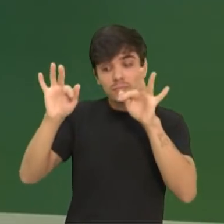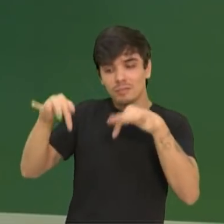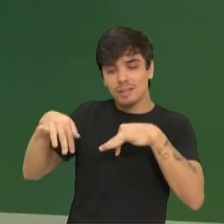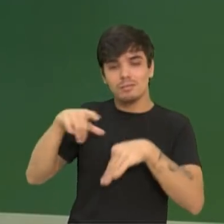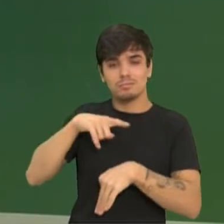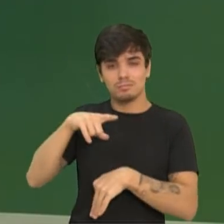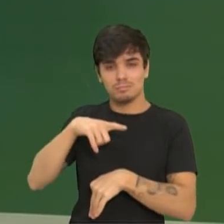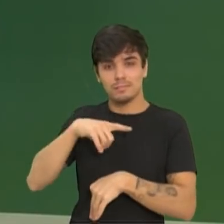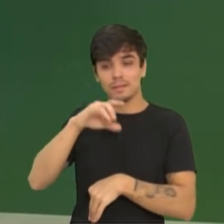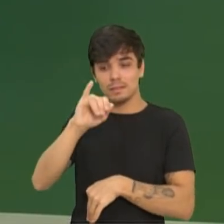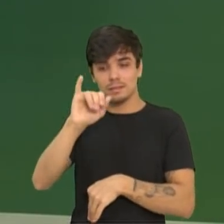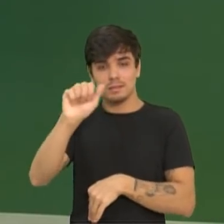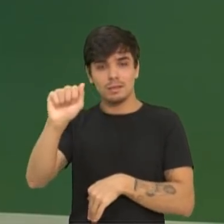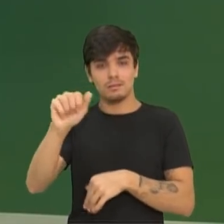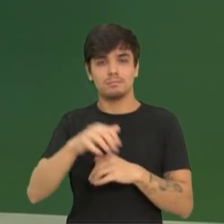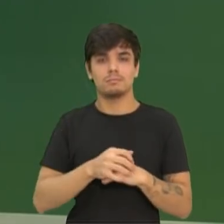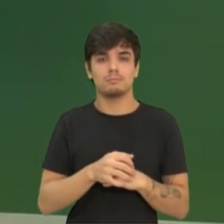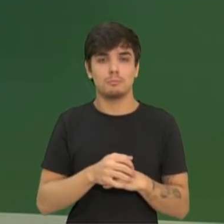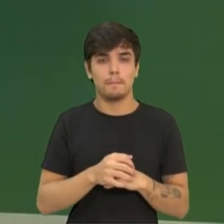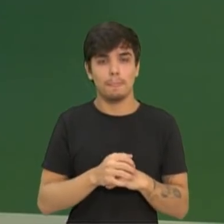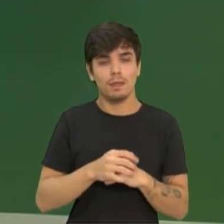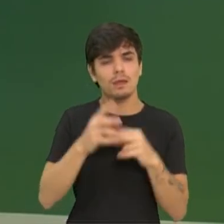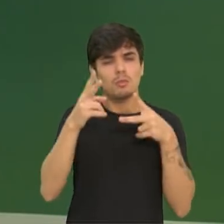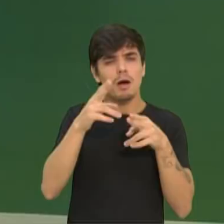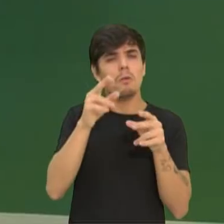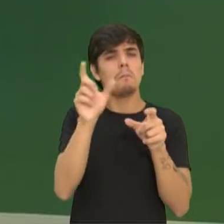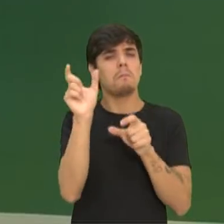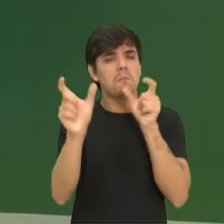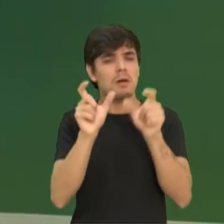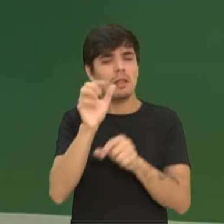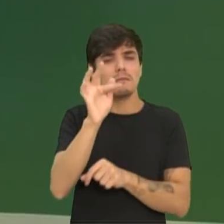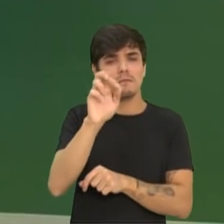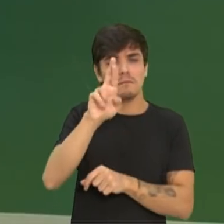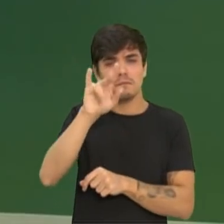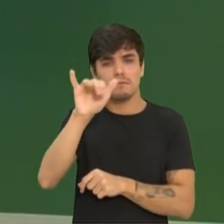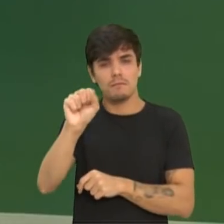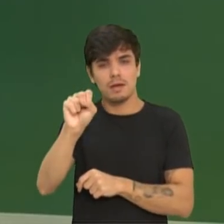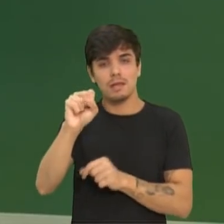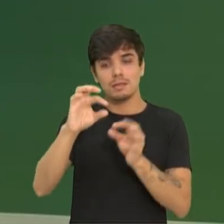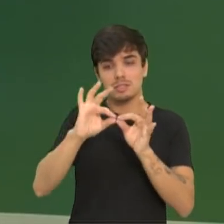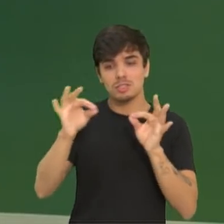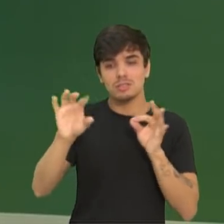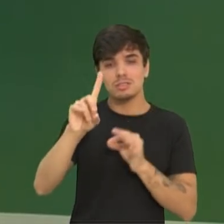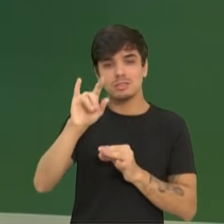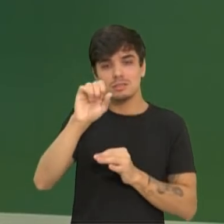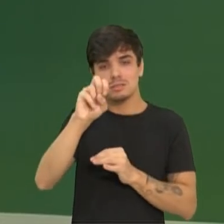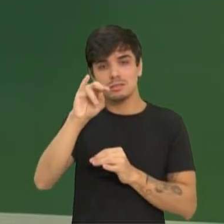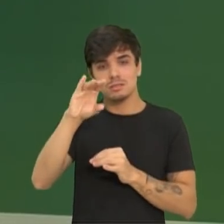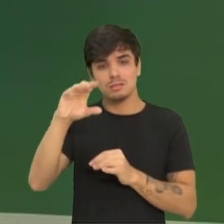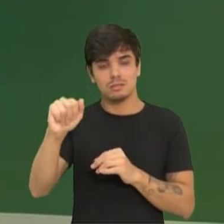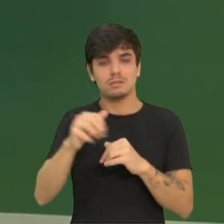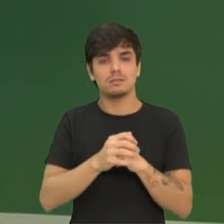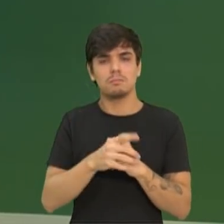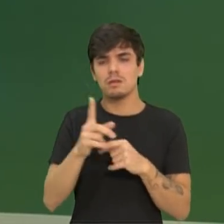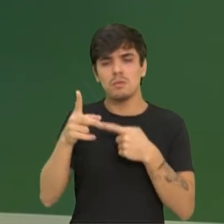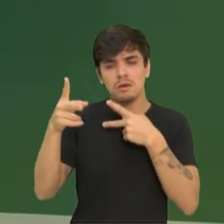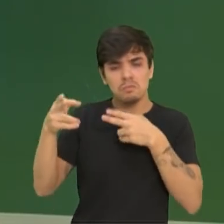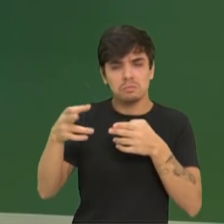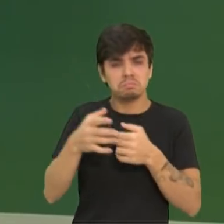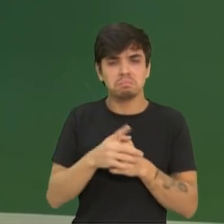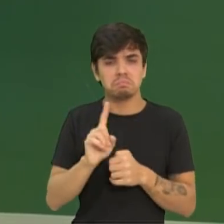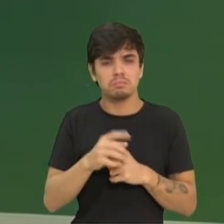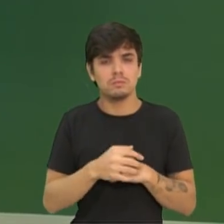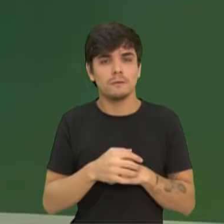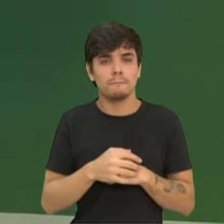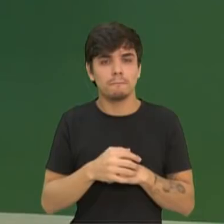em IA, igual nós tínhamos lá na palavra férias, na palavra distância. Só que não ocorre o mesmo fenômeno. Lá nós